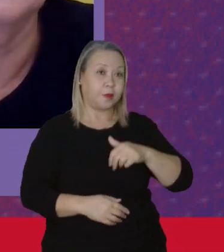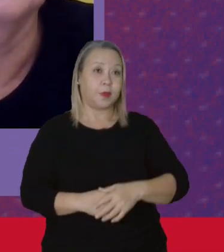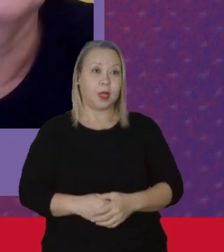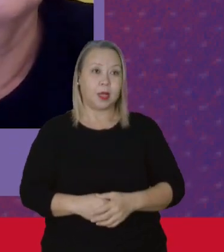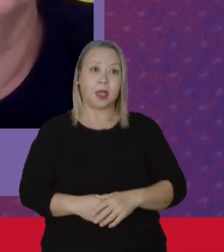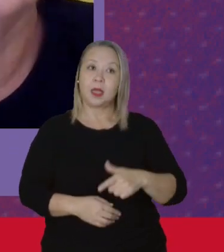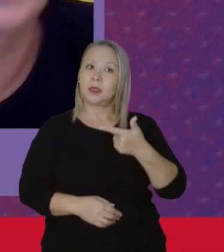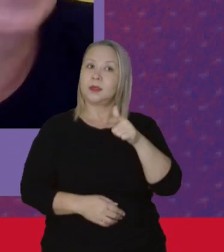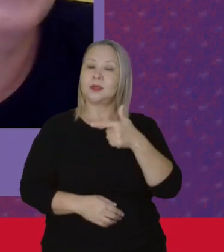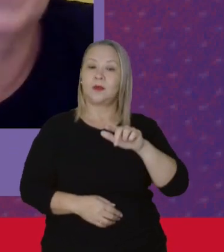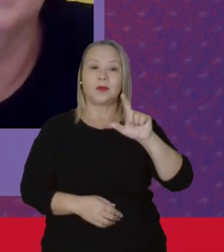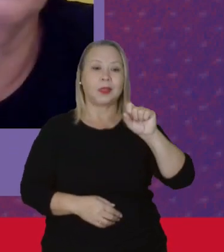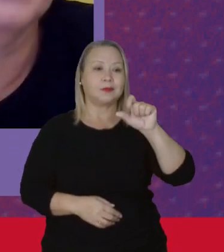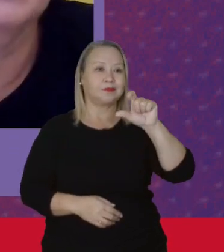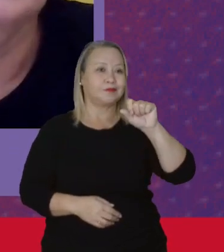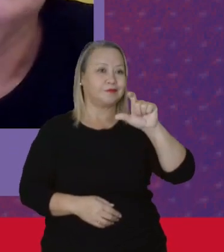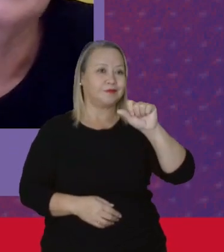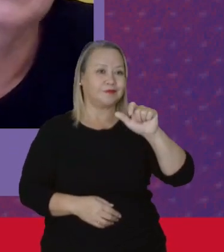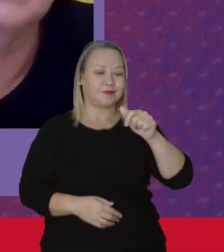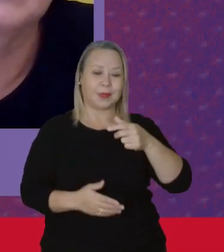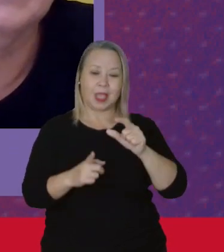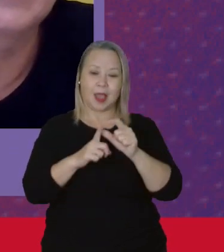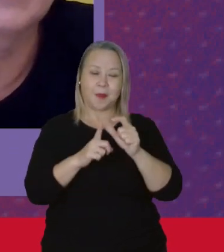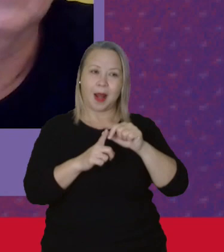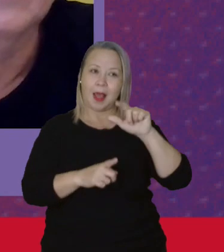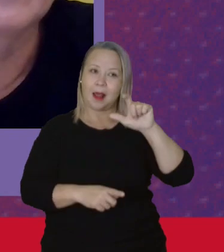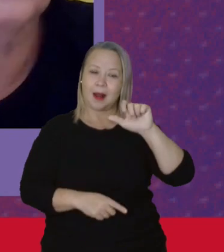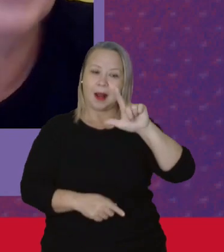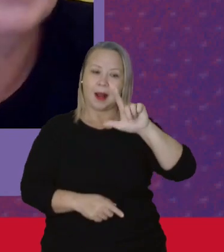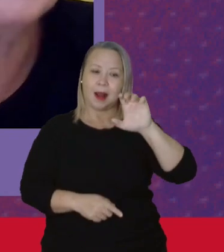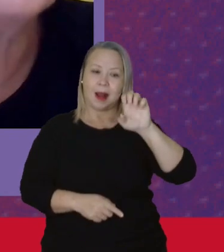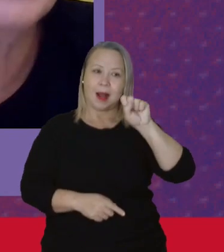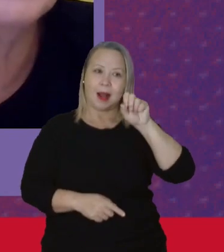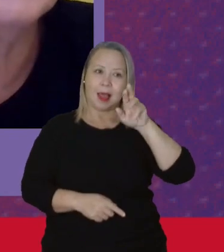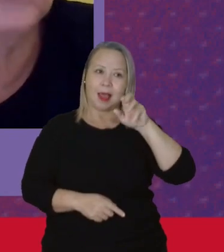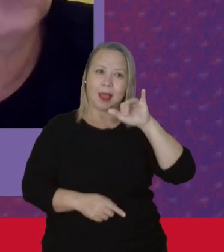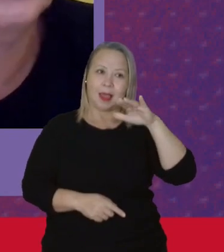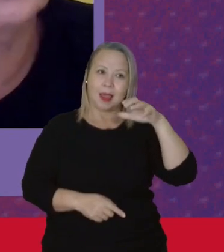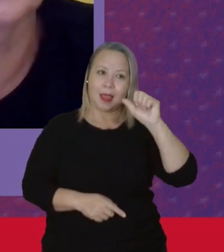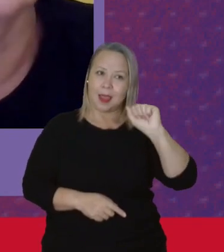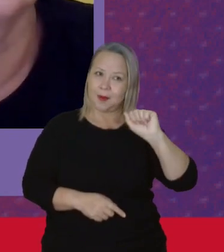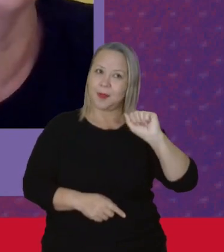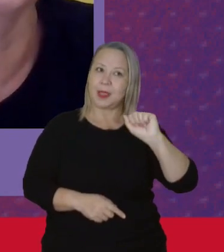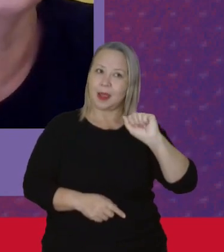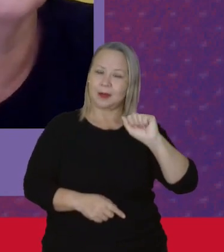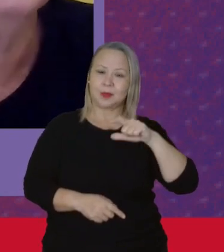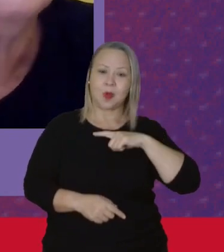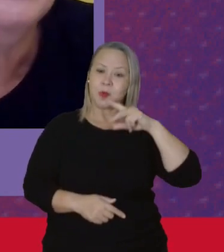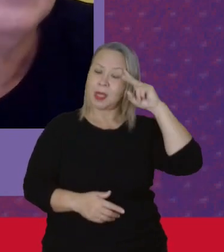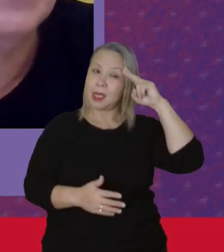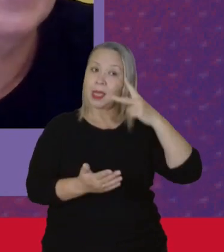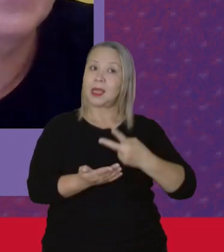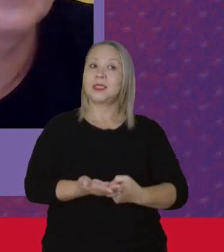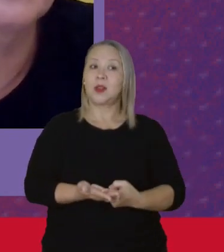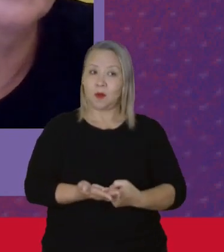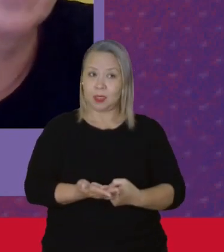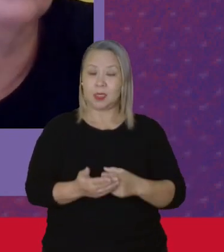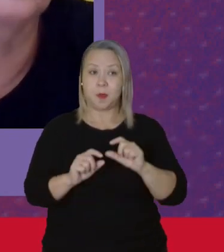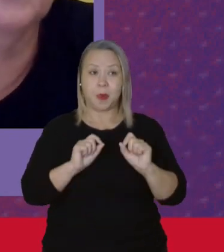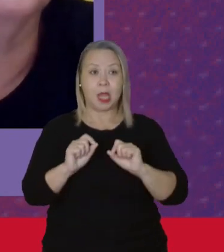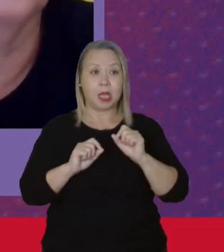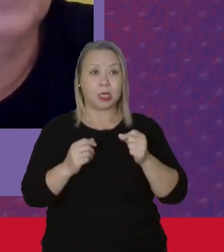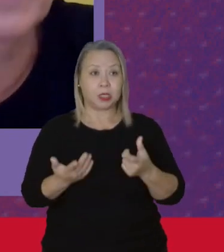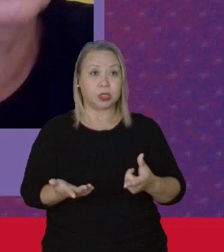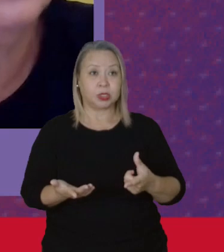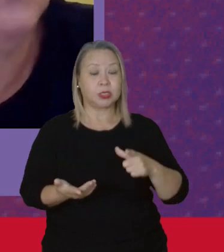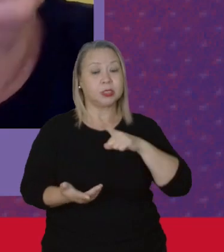lésbica, não tem a palavra, não tem essa consideração de que